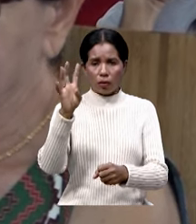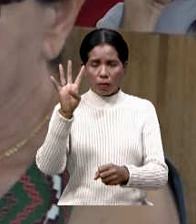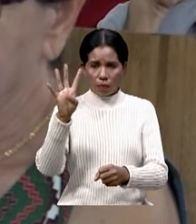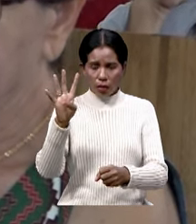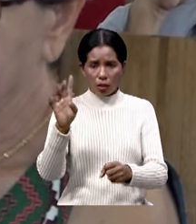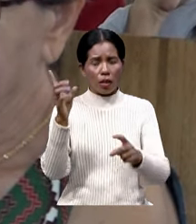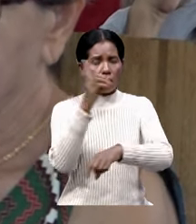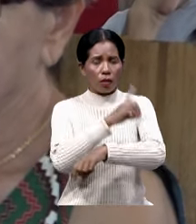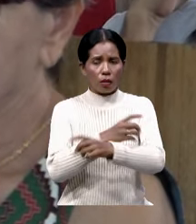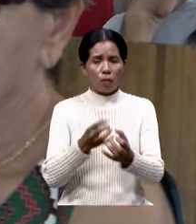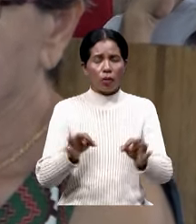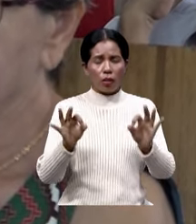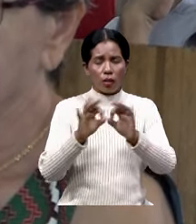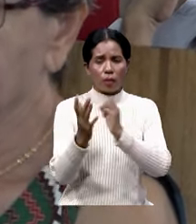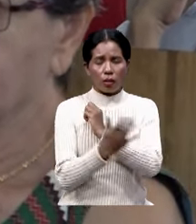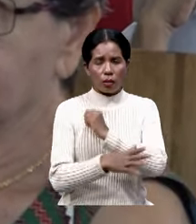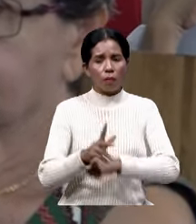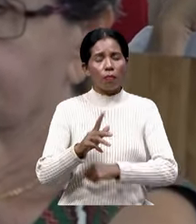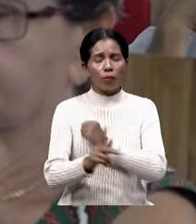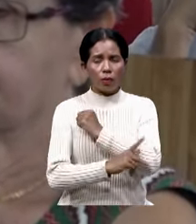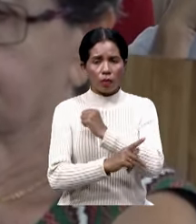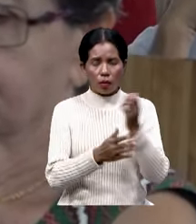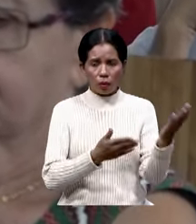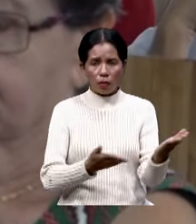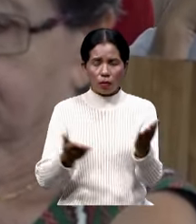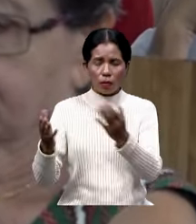rol pug